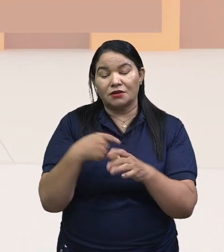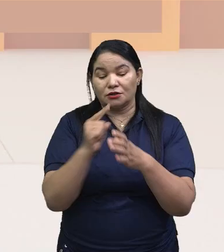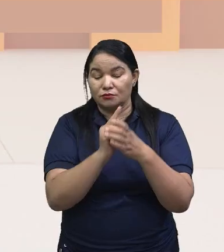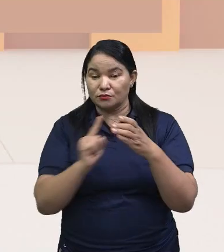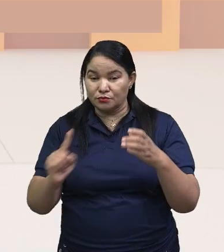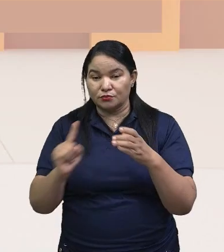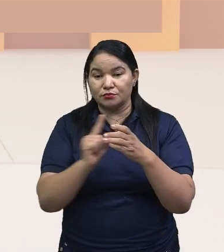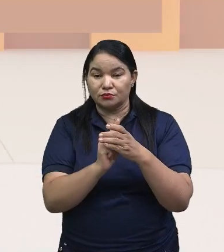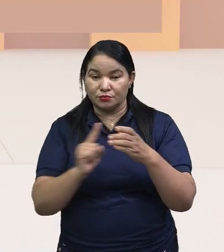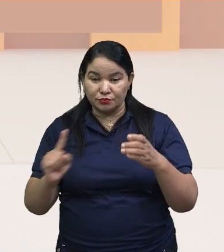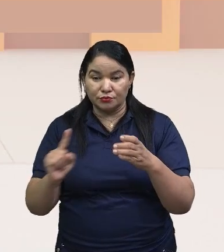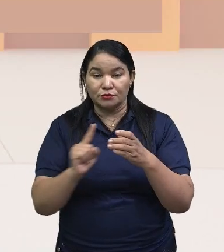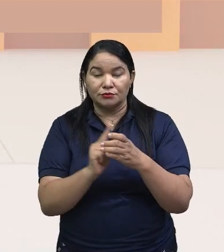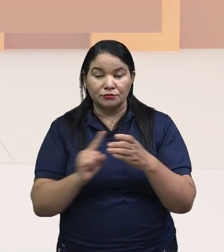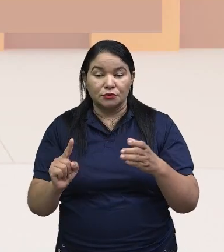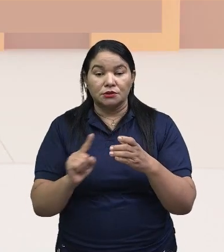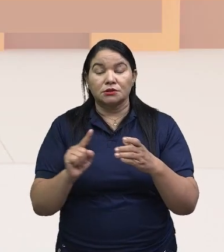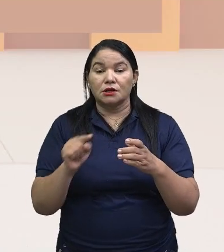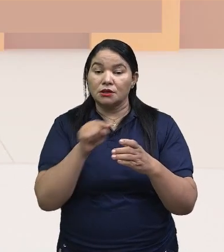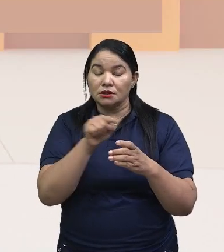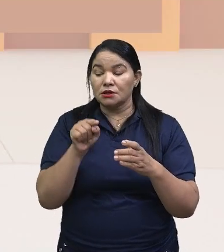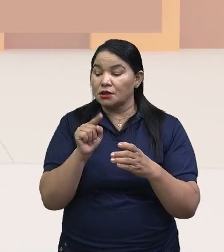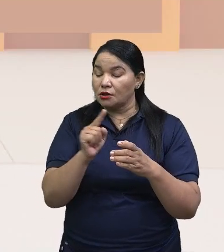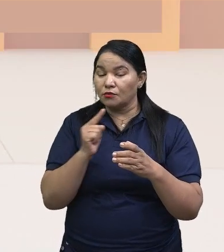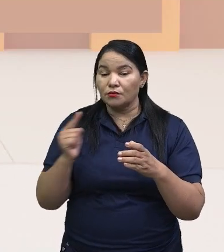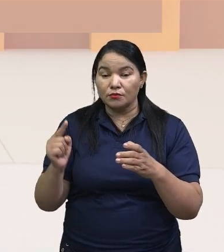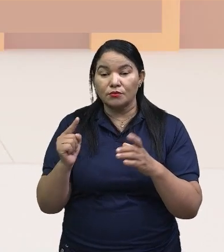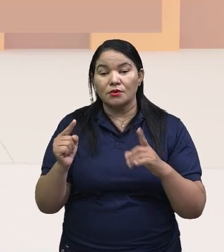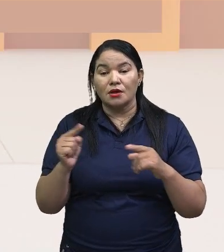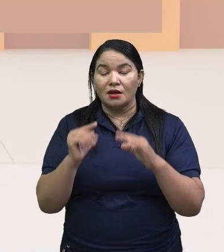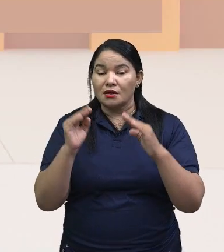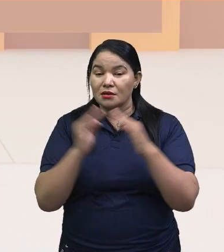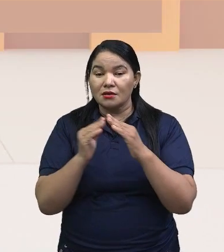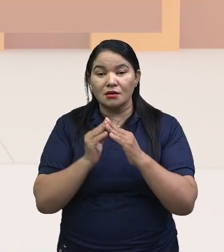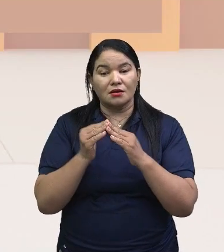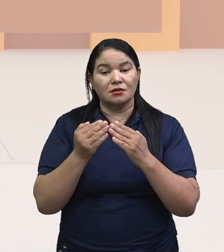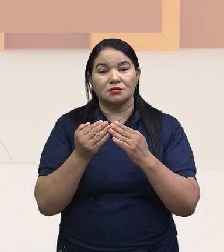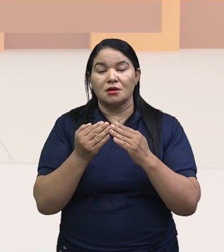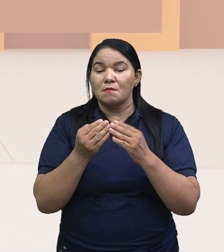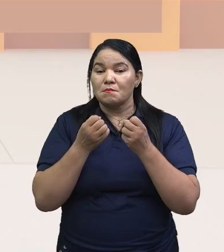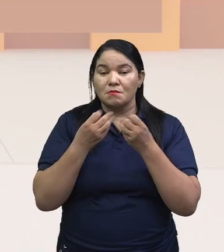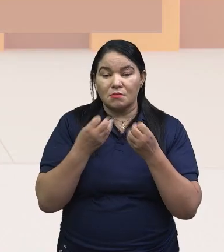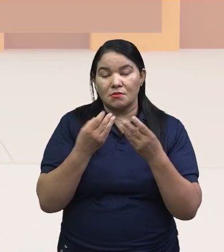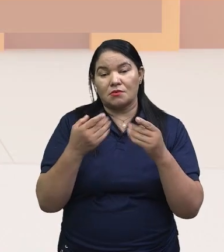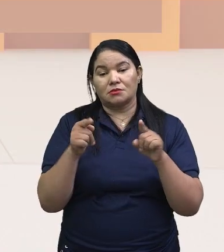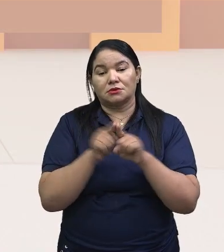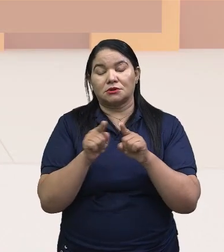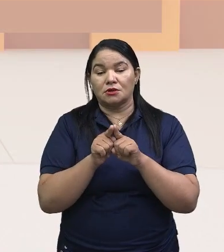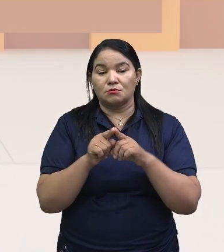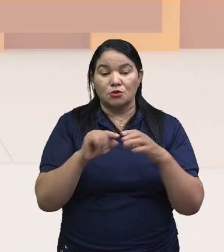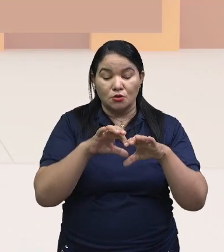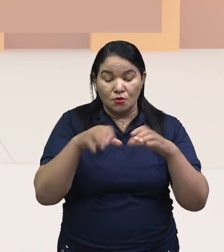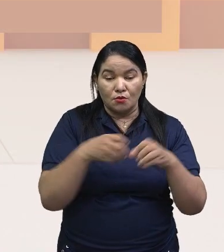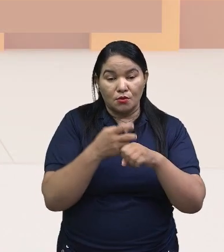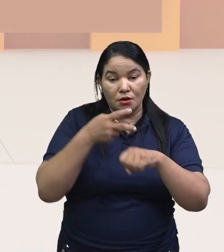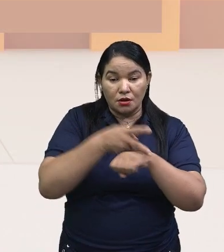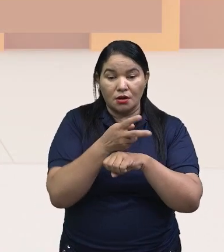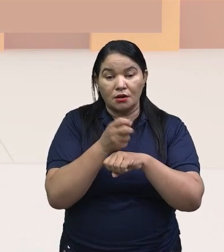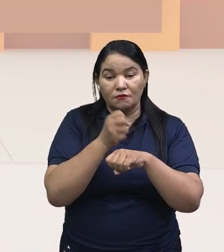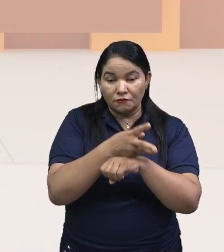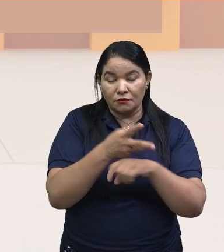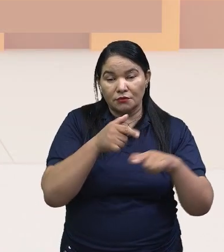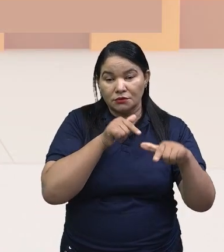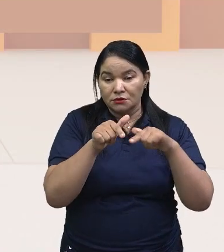da sociedade. Eles foram excluídos de habitações dignas, excluídos do mercado de